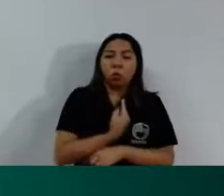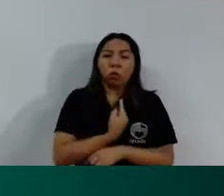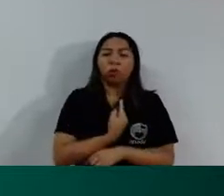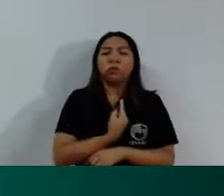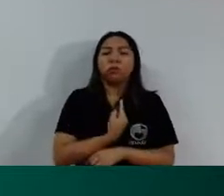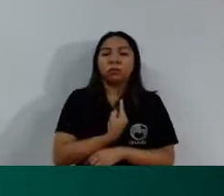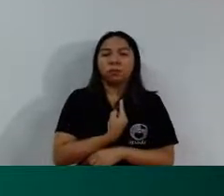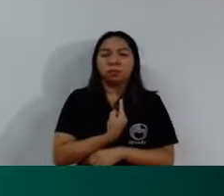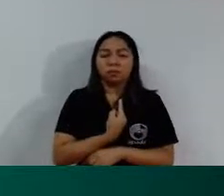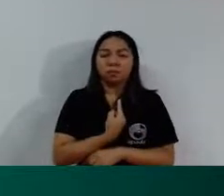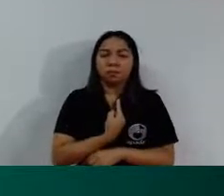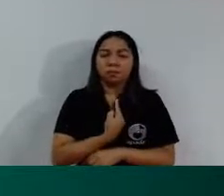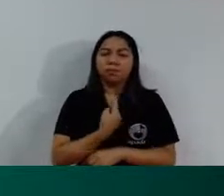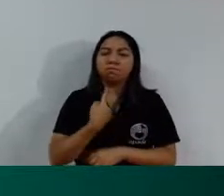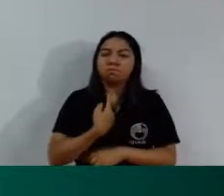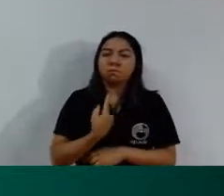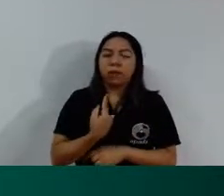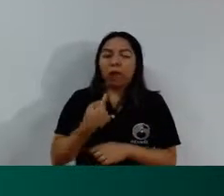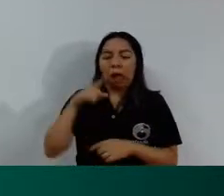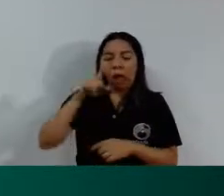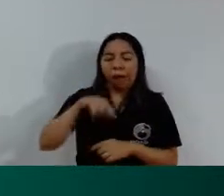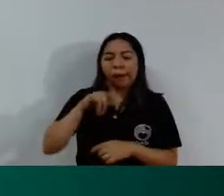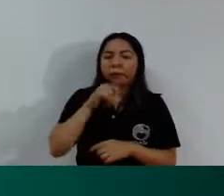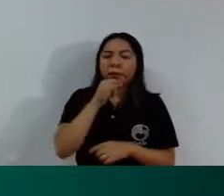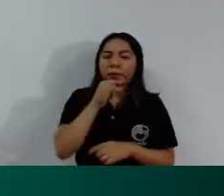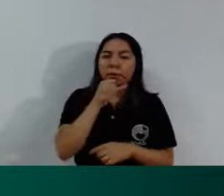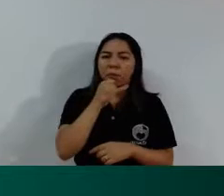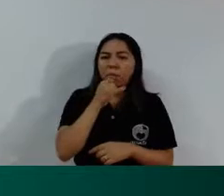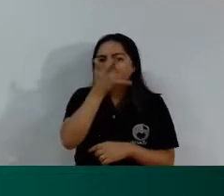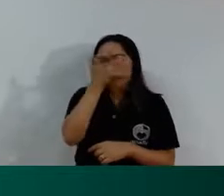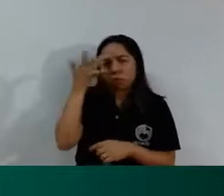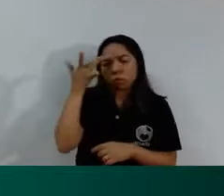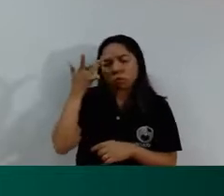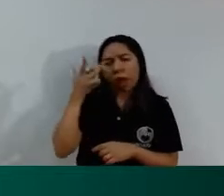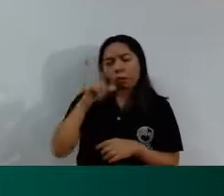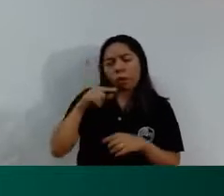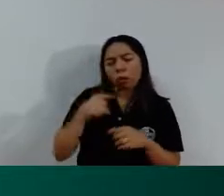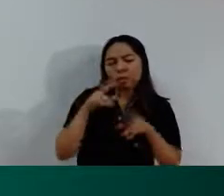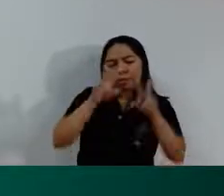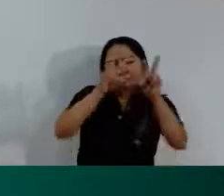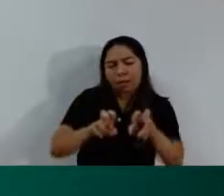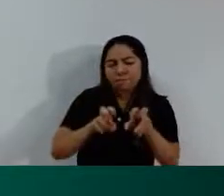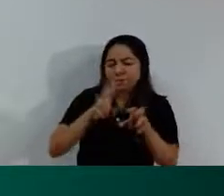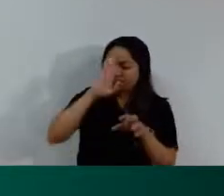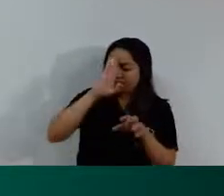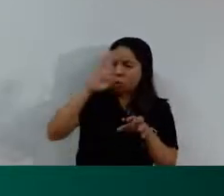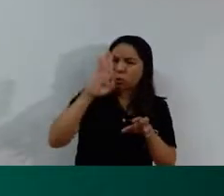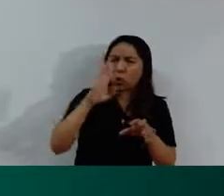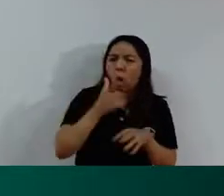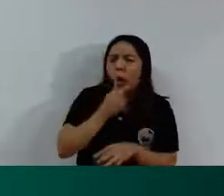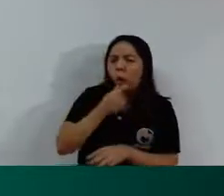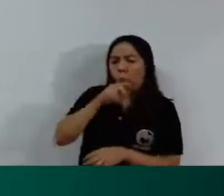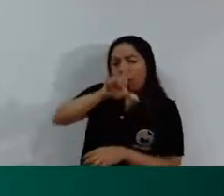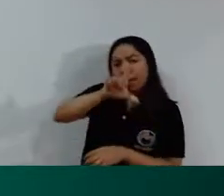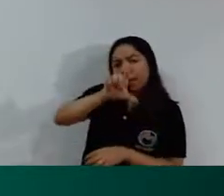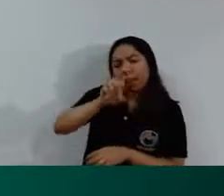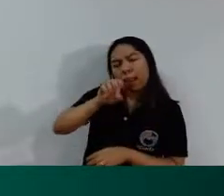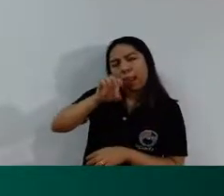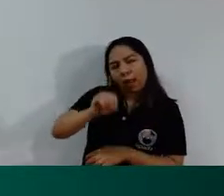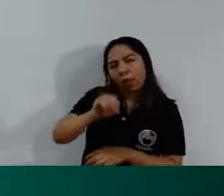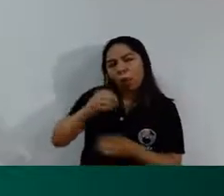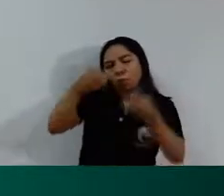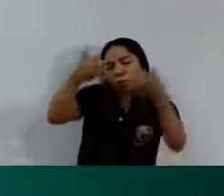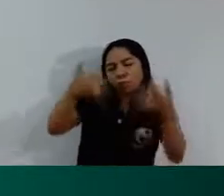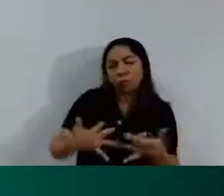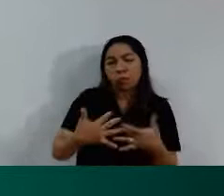considera essencial e que saiu da boca do Léo e eu concordo plenamente com que Leo disse naquele dia